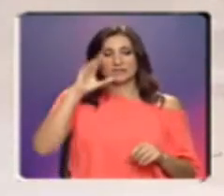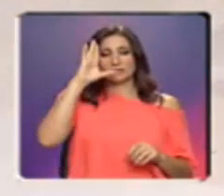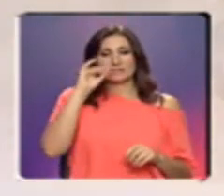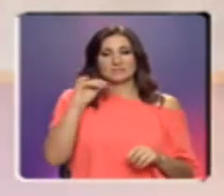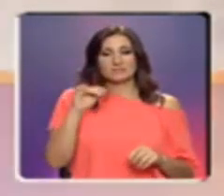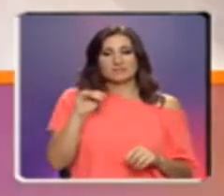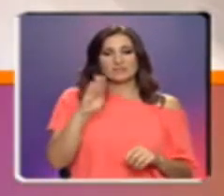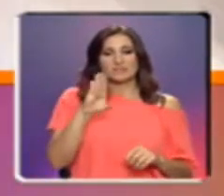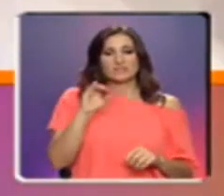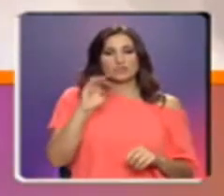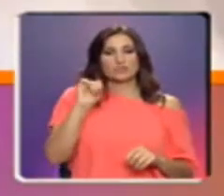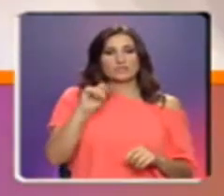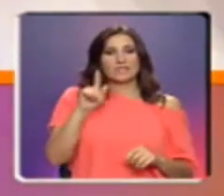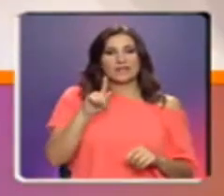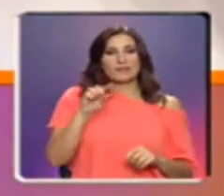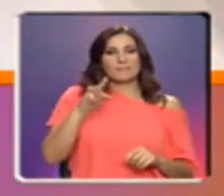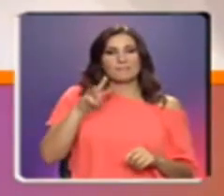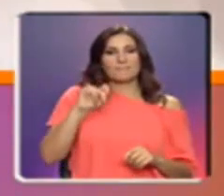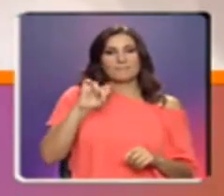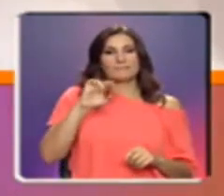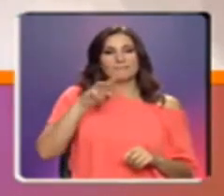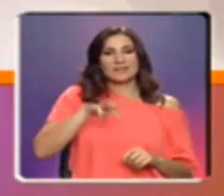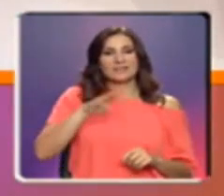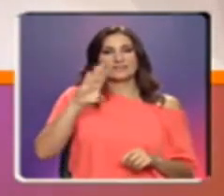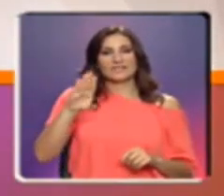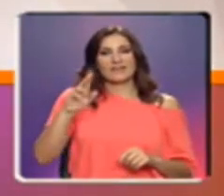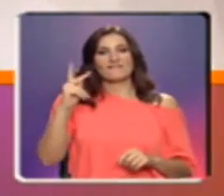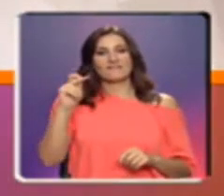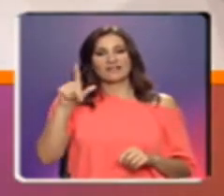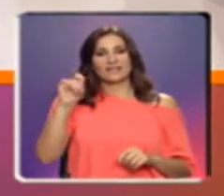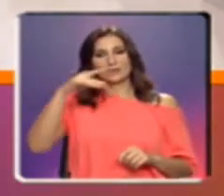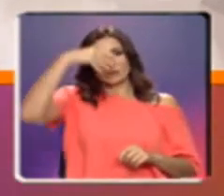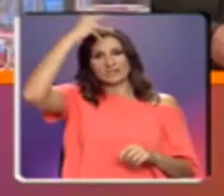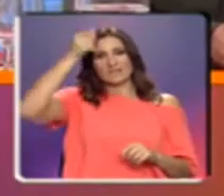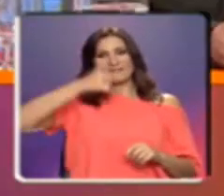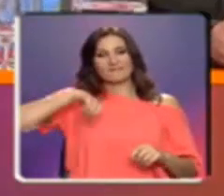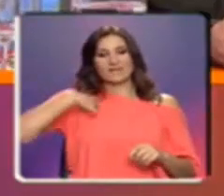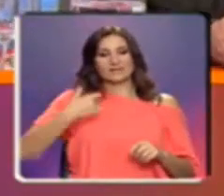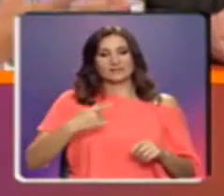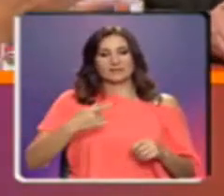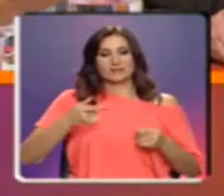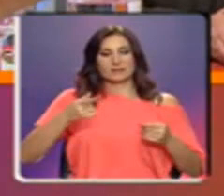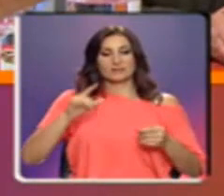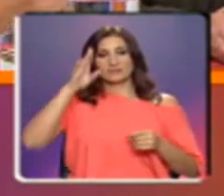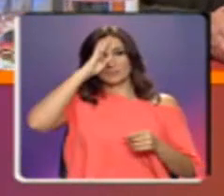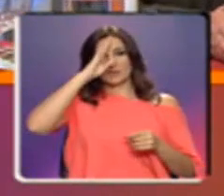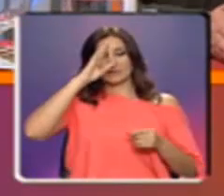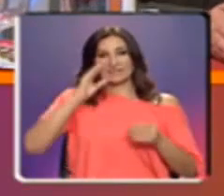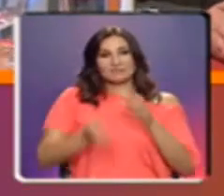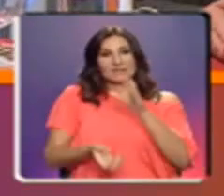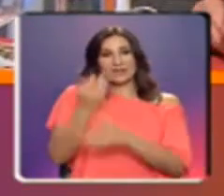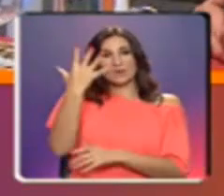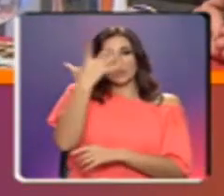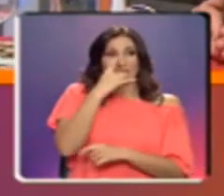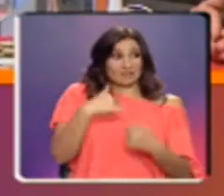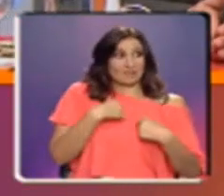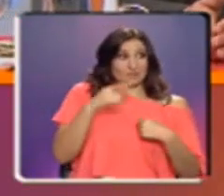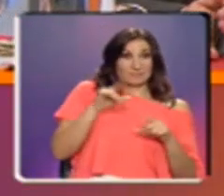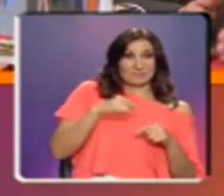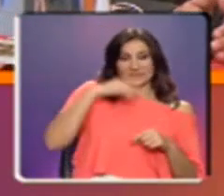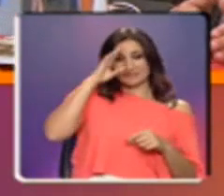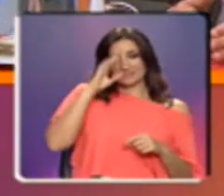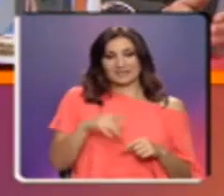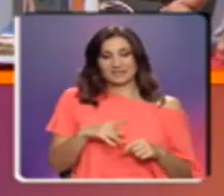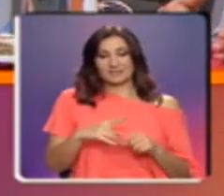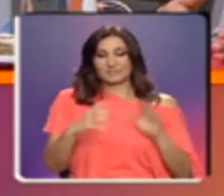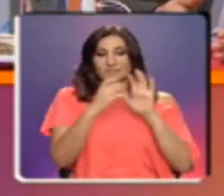Valério. Cantamos aqui. Vá, cante lá aqui comigo. Vá. Vai. O Sporting nasceu... Um dia. Até eu sei. Somos o